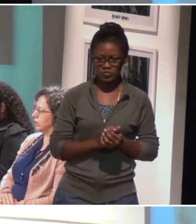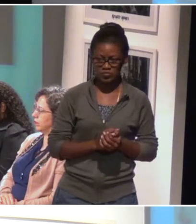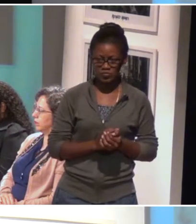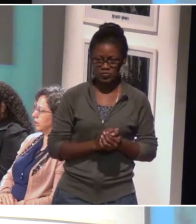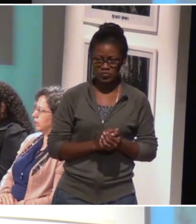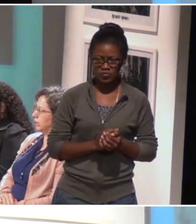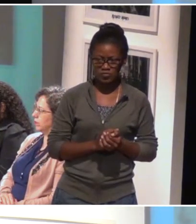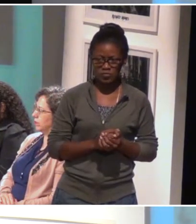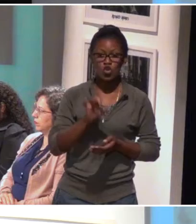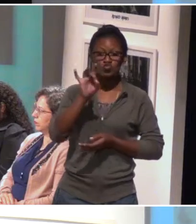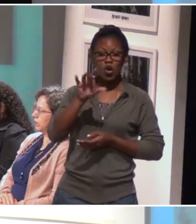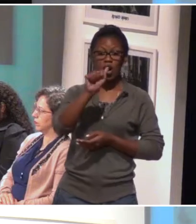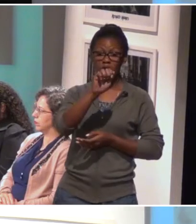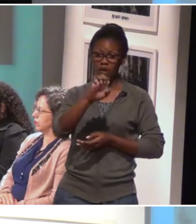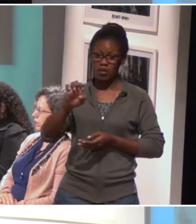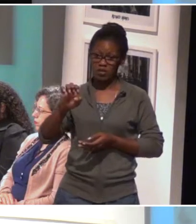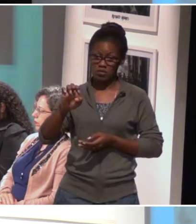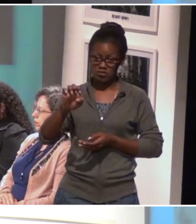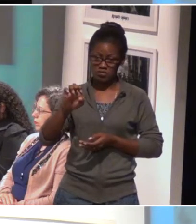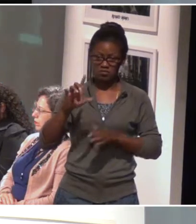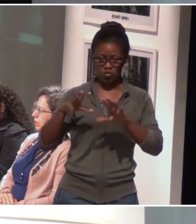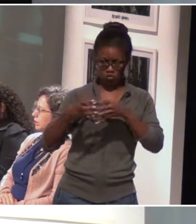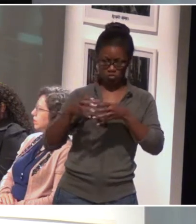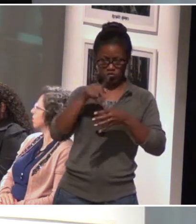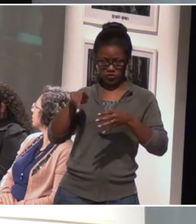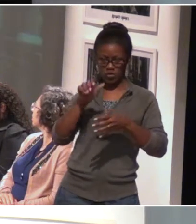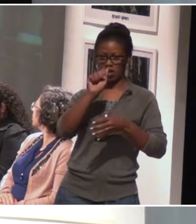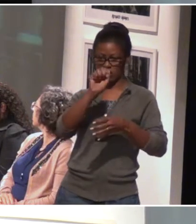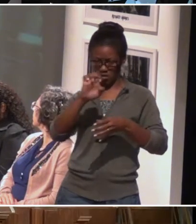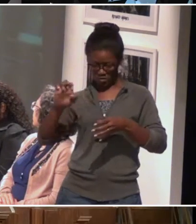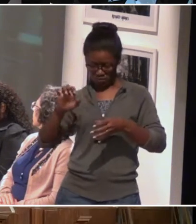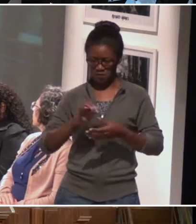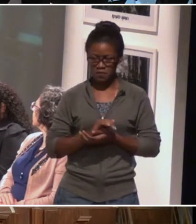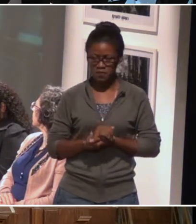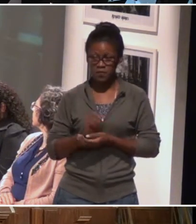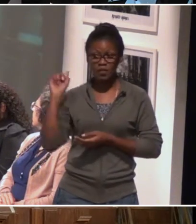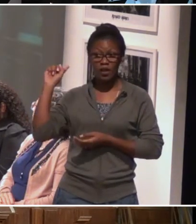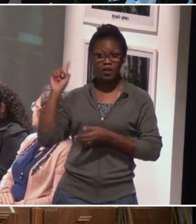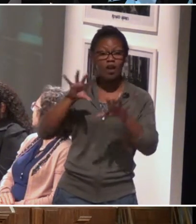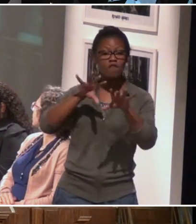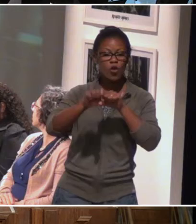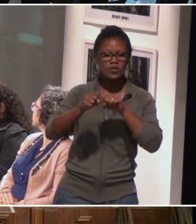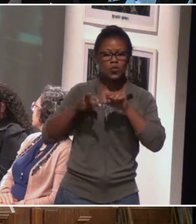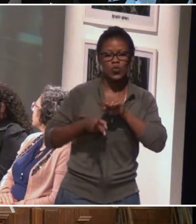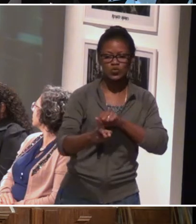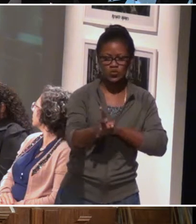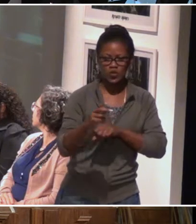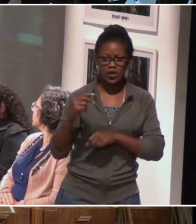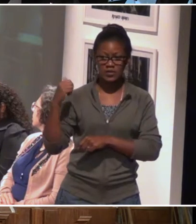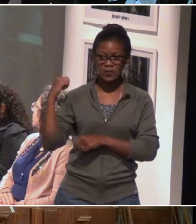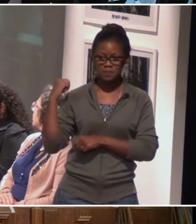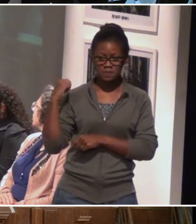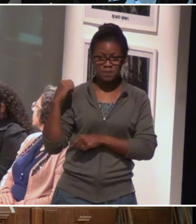Só o professor de laia. Esse aqui é só uma turma, nós temos uma outra turma. Aqui, a formação continuada. Esse